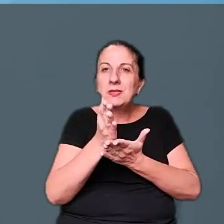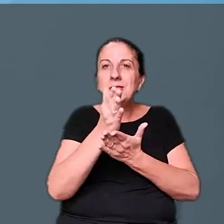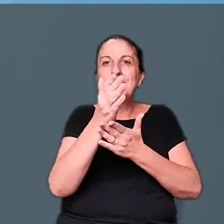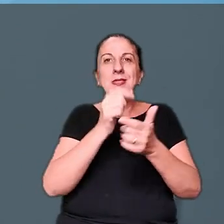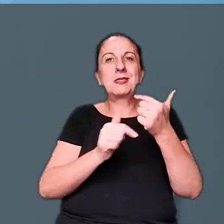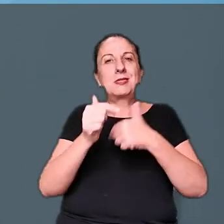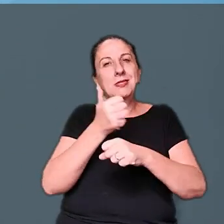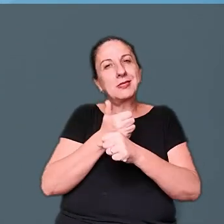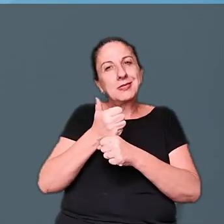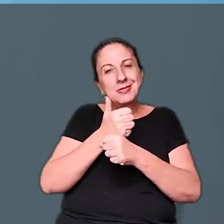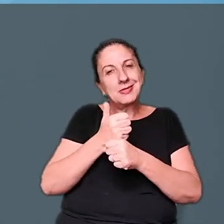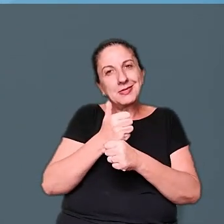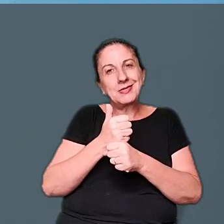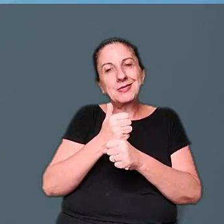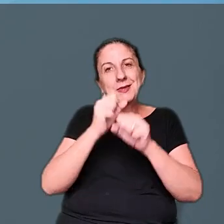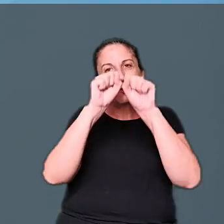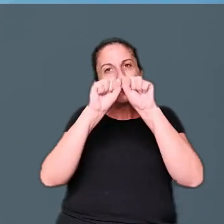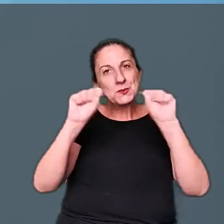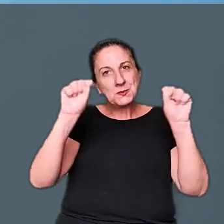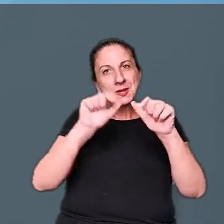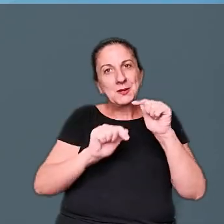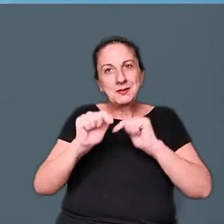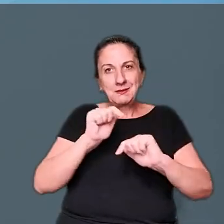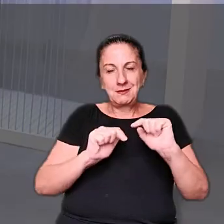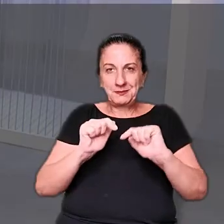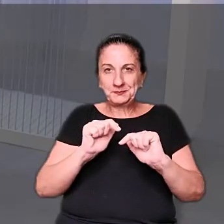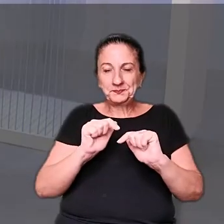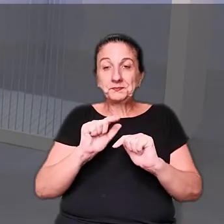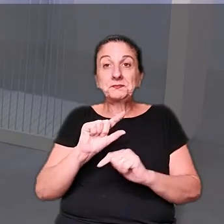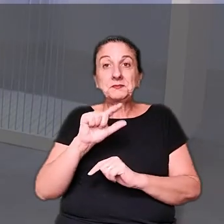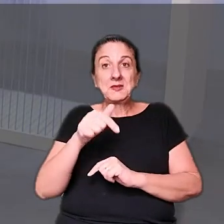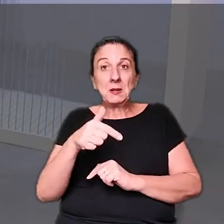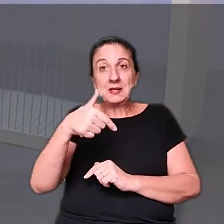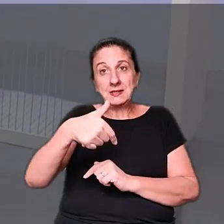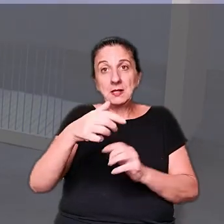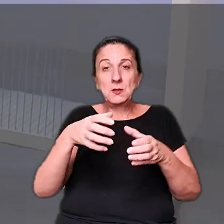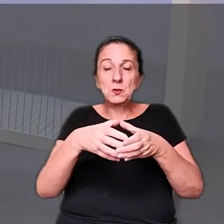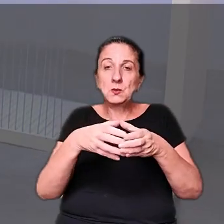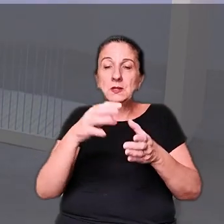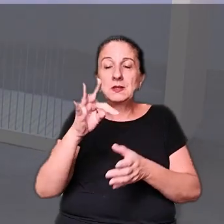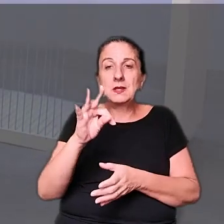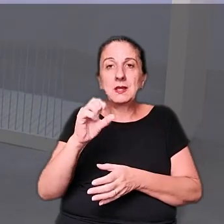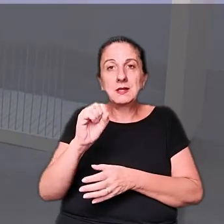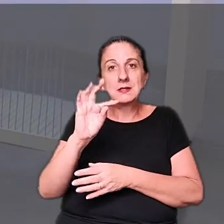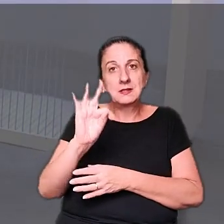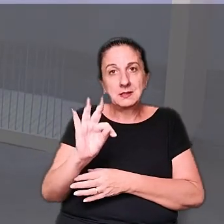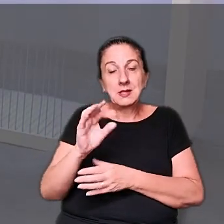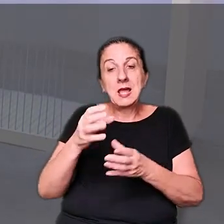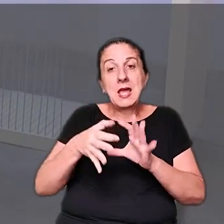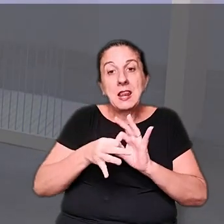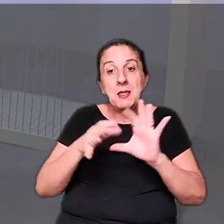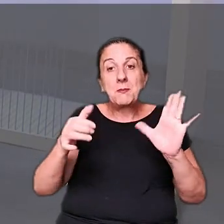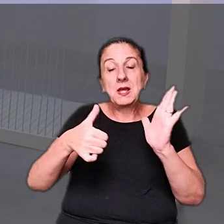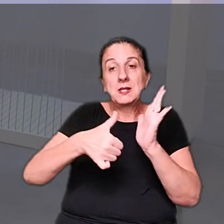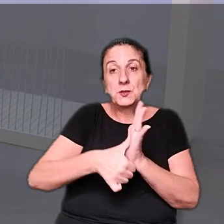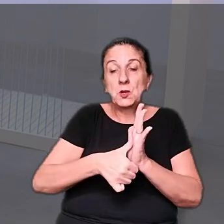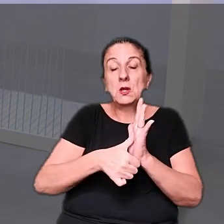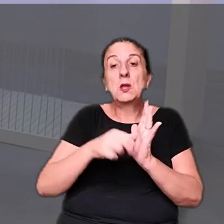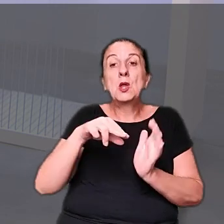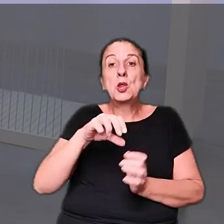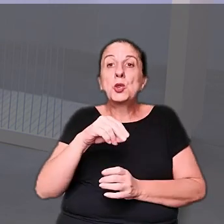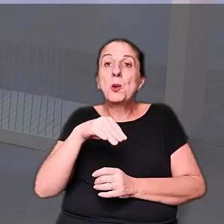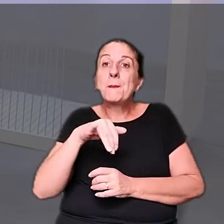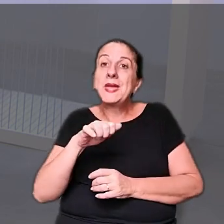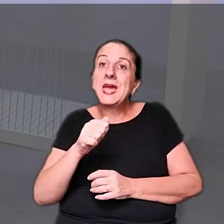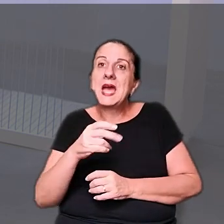trajetória profissional dos membros da Corte Superior Trabalhista. A seguir, 7ª turma do TST libera a sócia de microempresa de